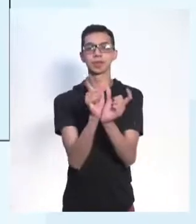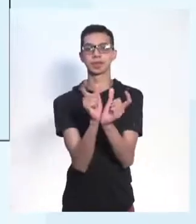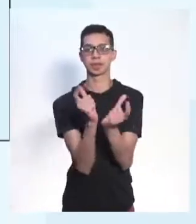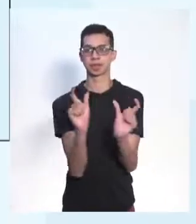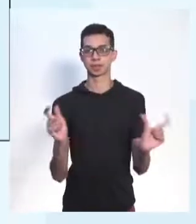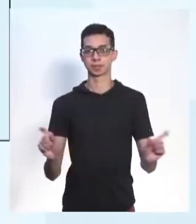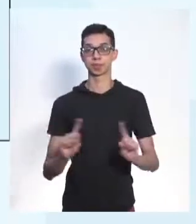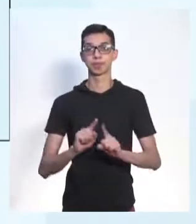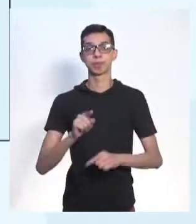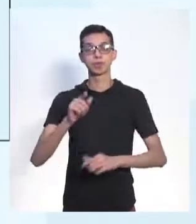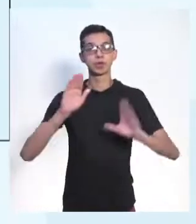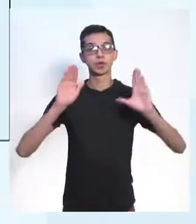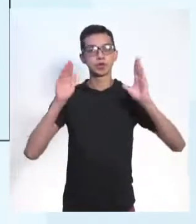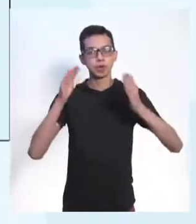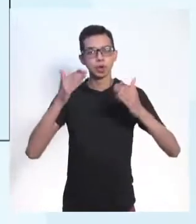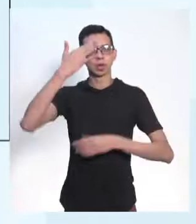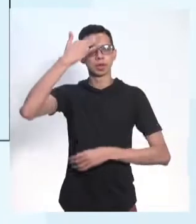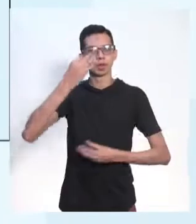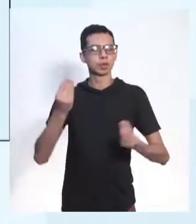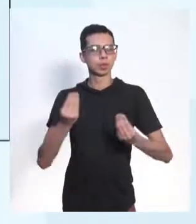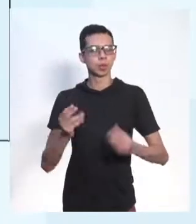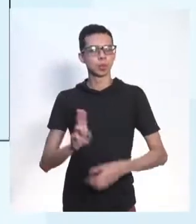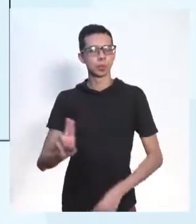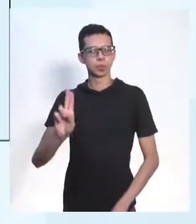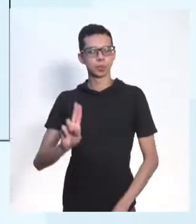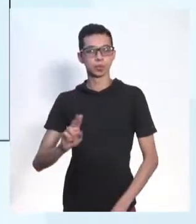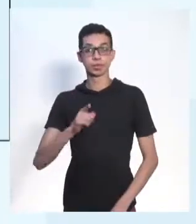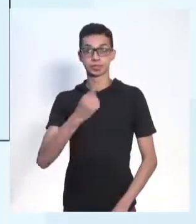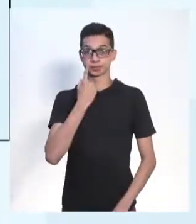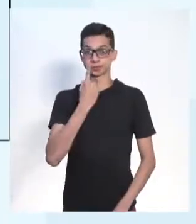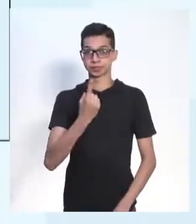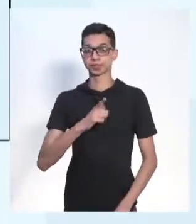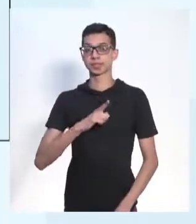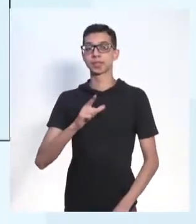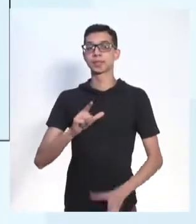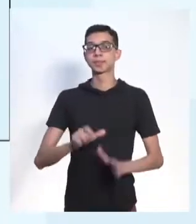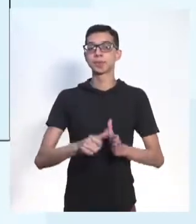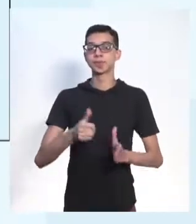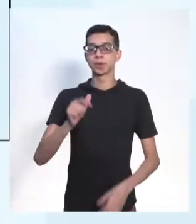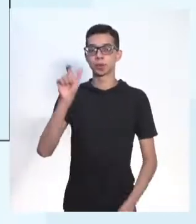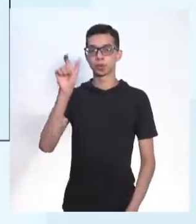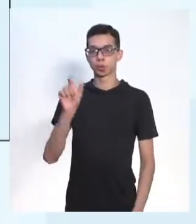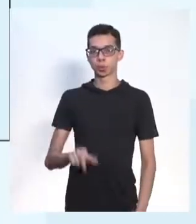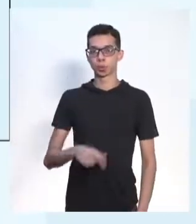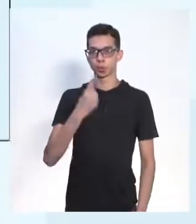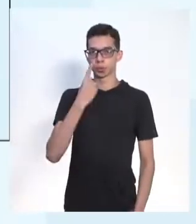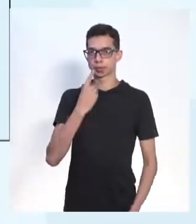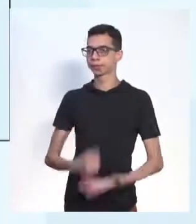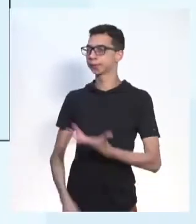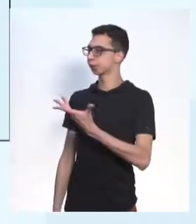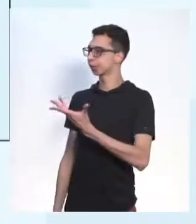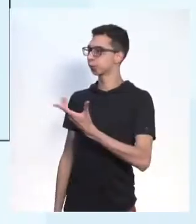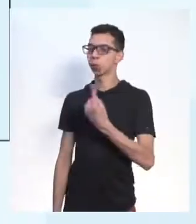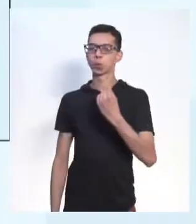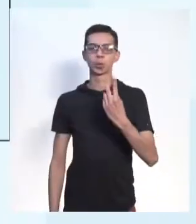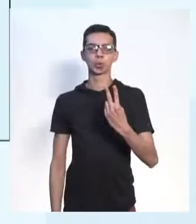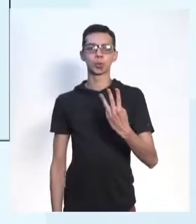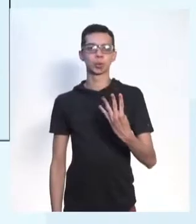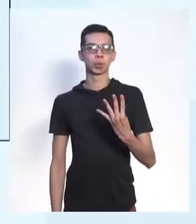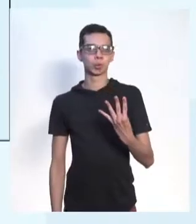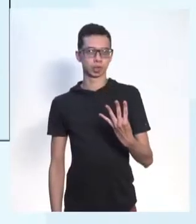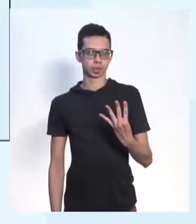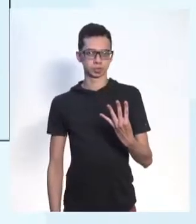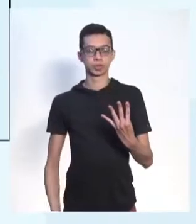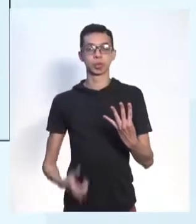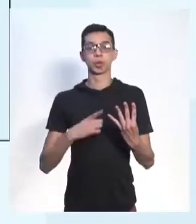o foco é vocês entenderem quando a gente usa. Vocês vão ver que tem na primeira coluna, você tem as frases 1, 2, 3 e 4, e depois, do outro